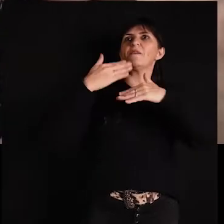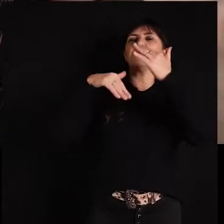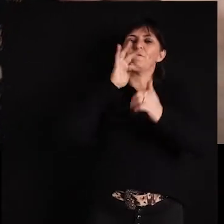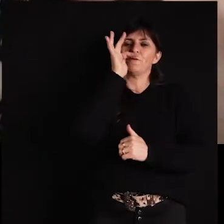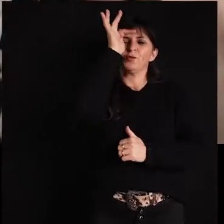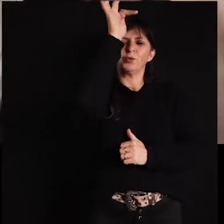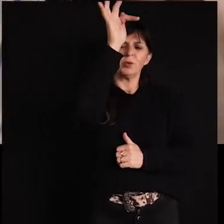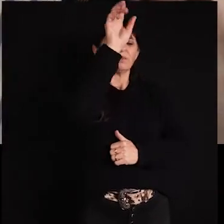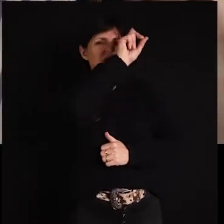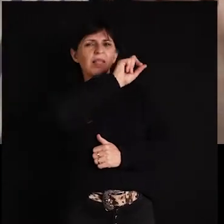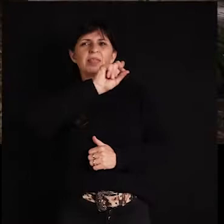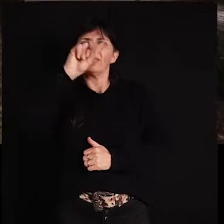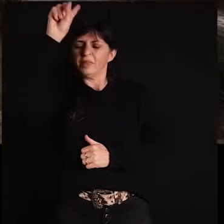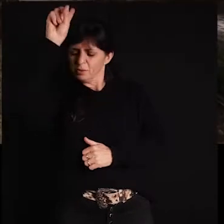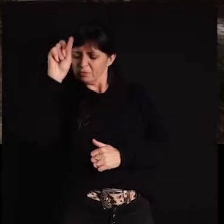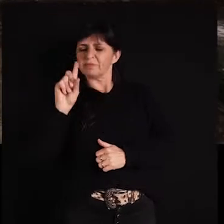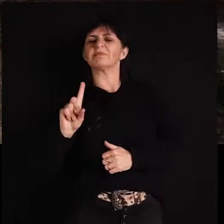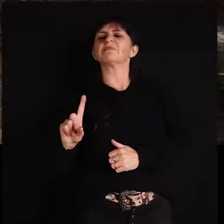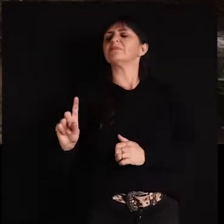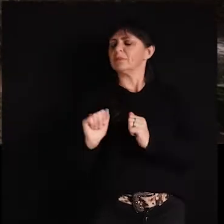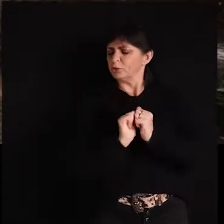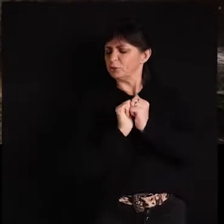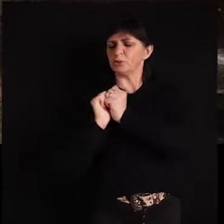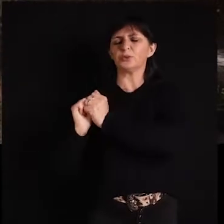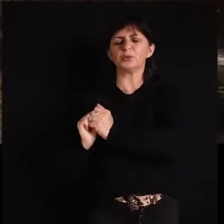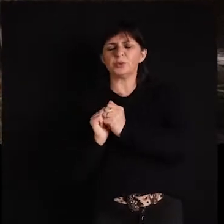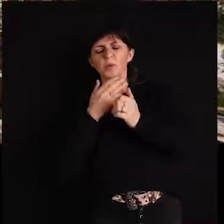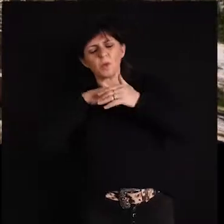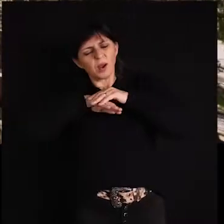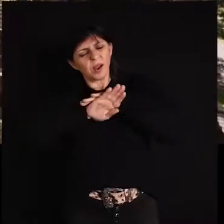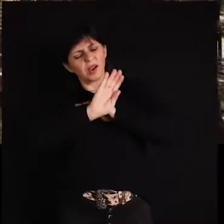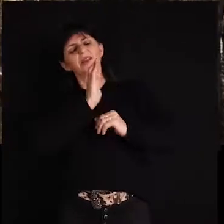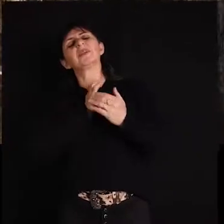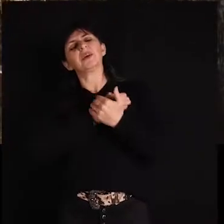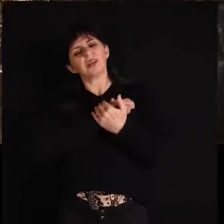Com Deus no lado direito, um mapa no peito e um laço na